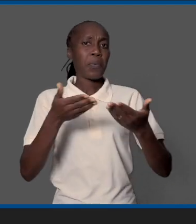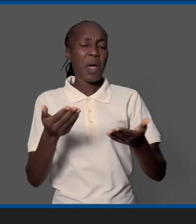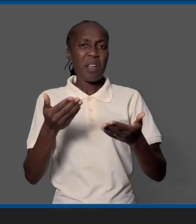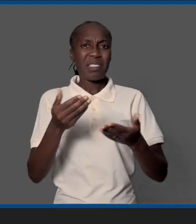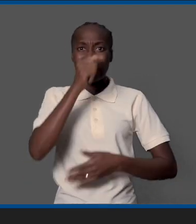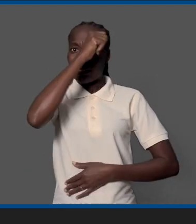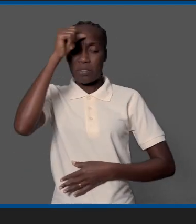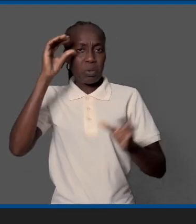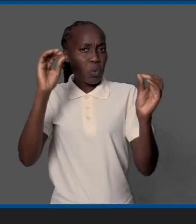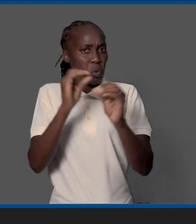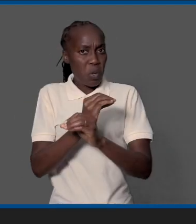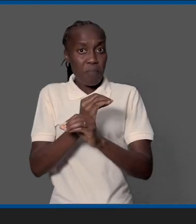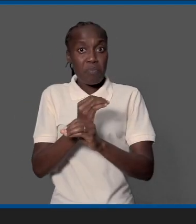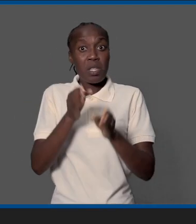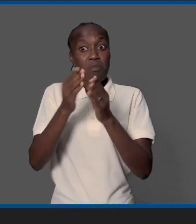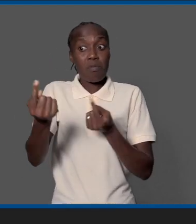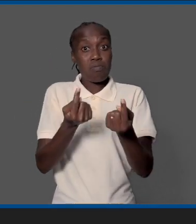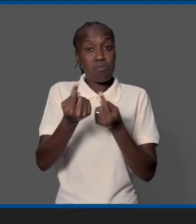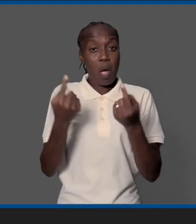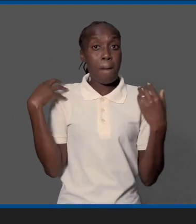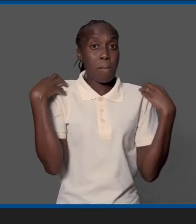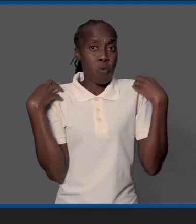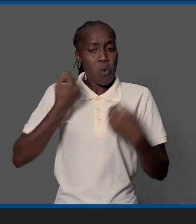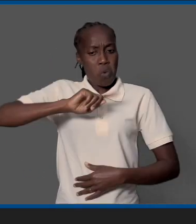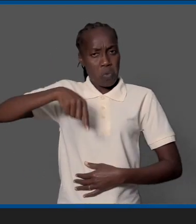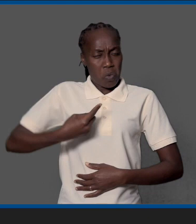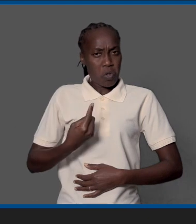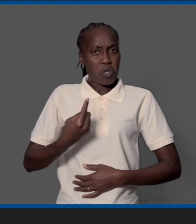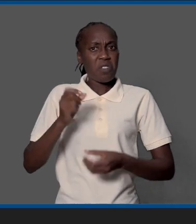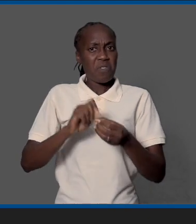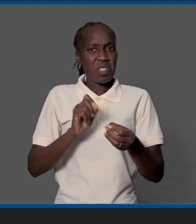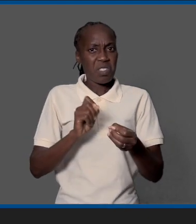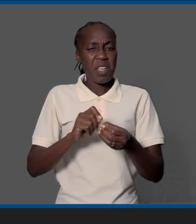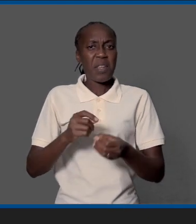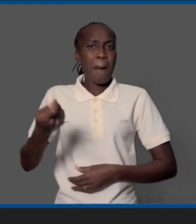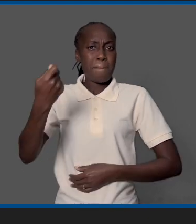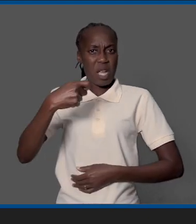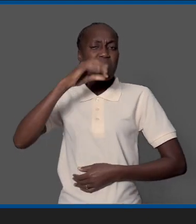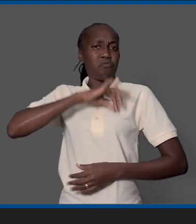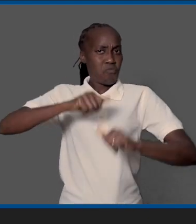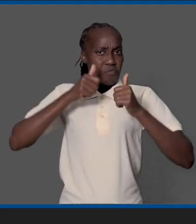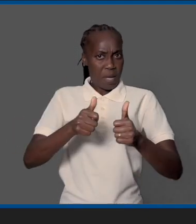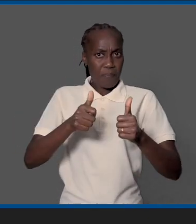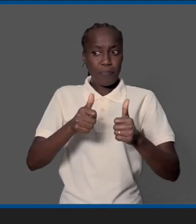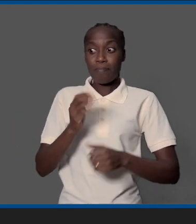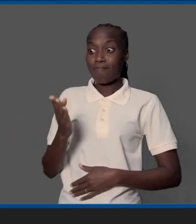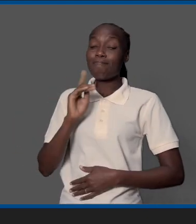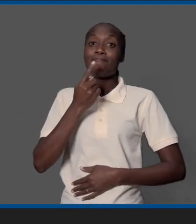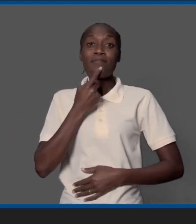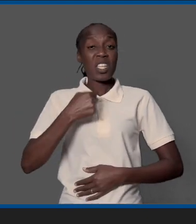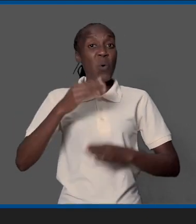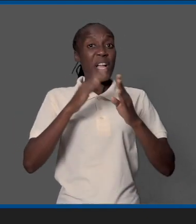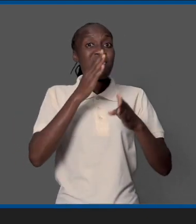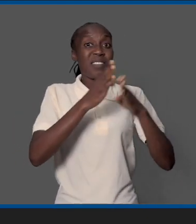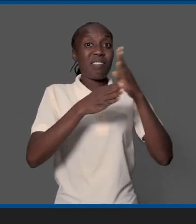a obra porque já não há dinheiro. Até a alimentação também, algumas coisas tive que cortar e já baixei a alimentação também em casa. Como é é